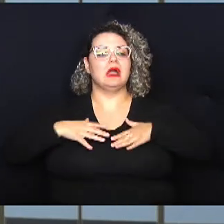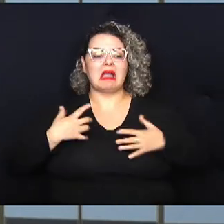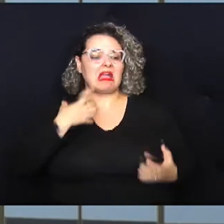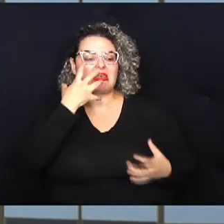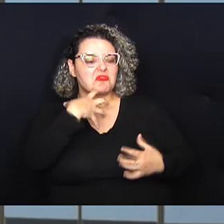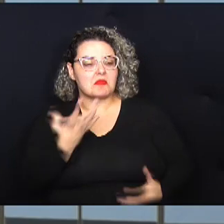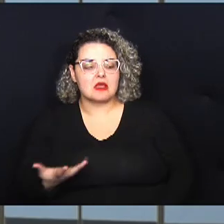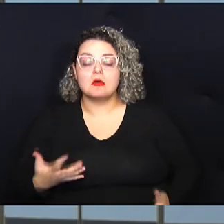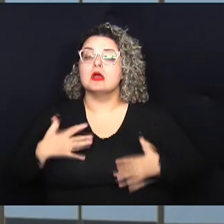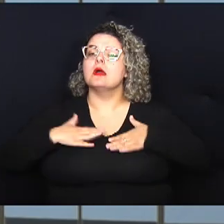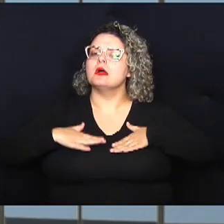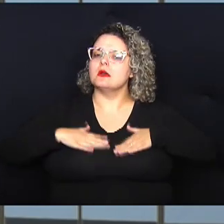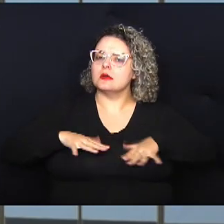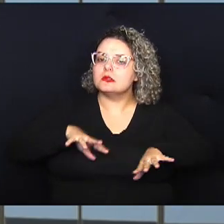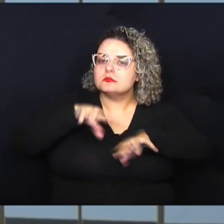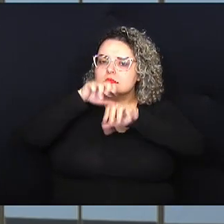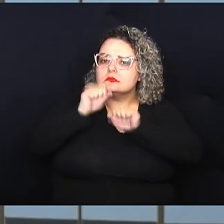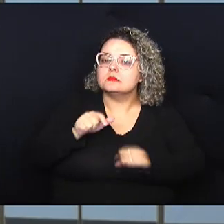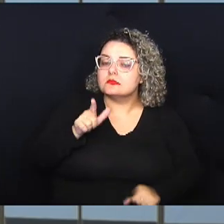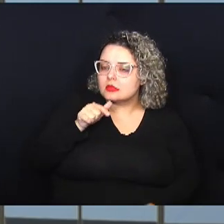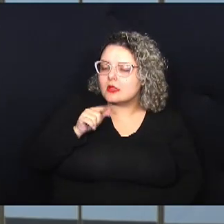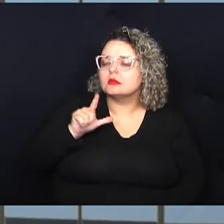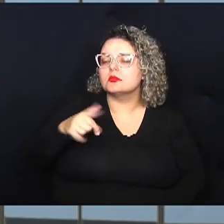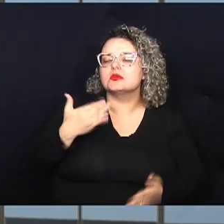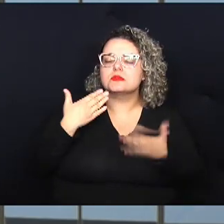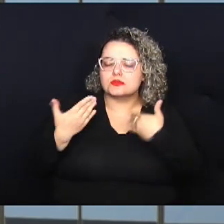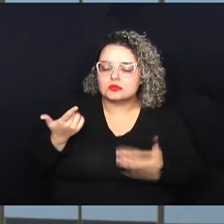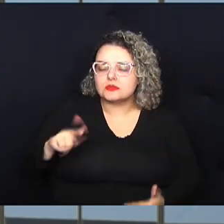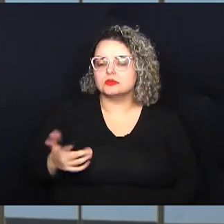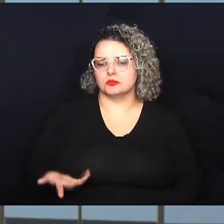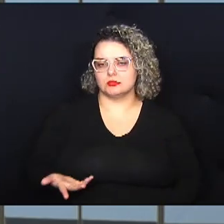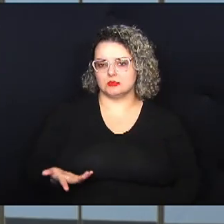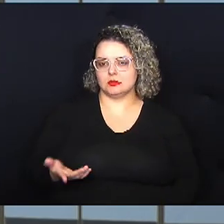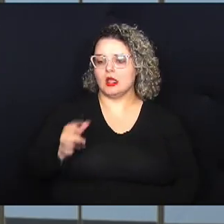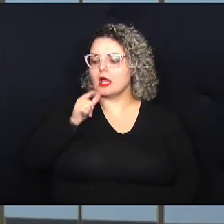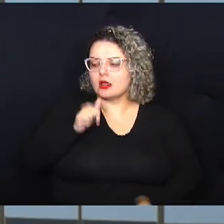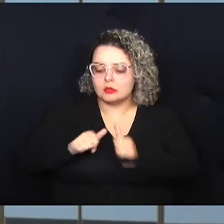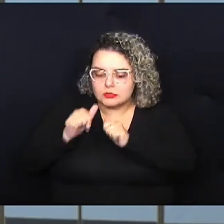já continua o nosso papo. Exato. Entendeu? Porque ali você continua bravo, você está